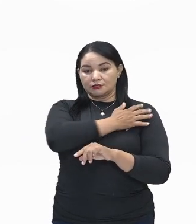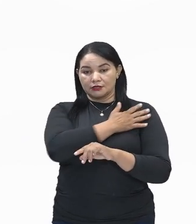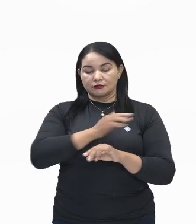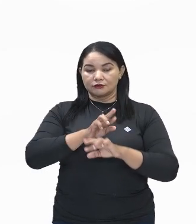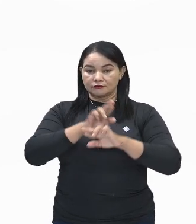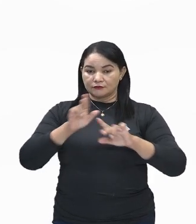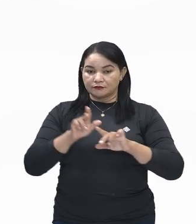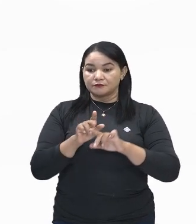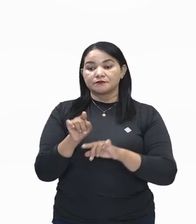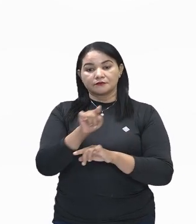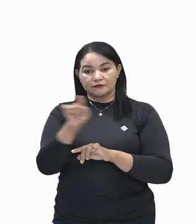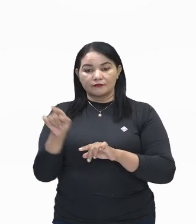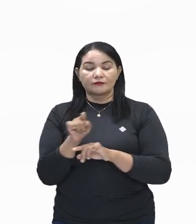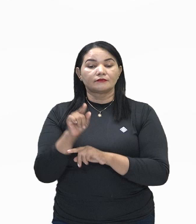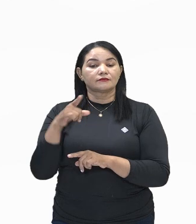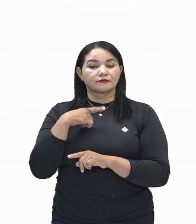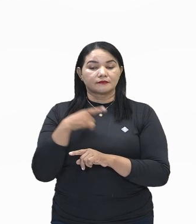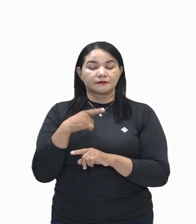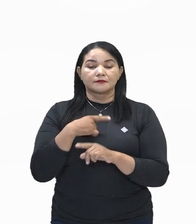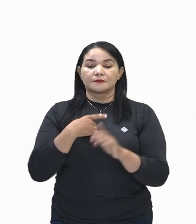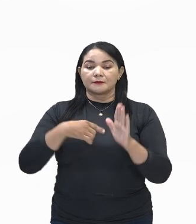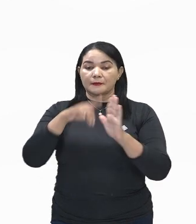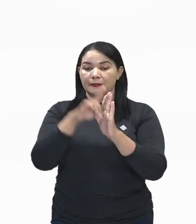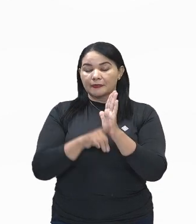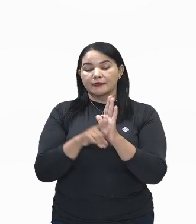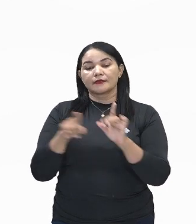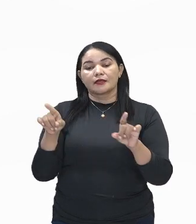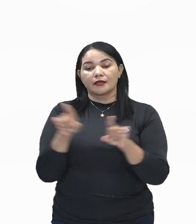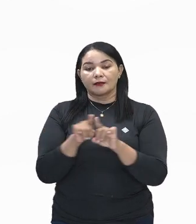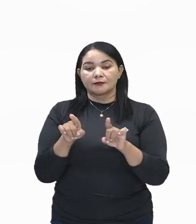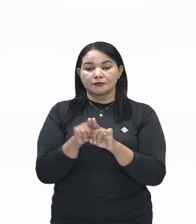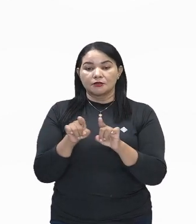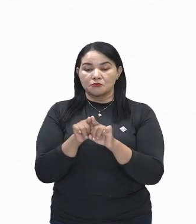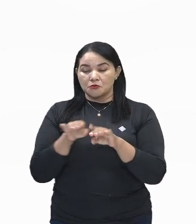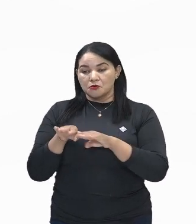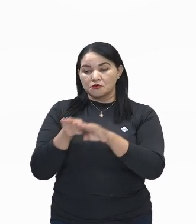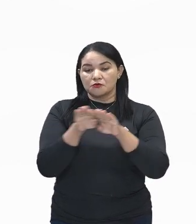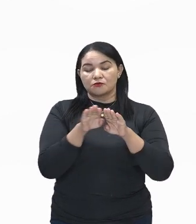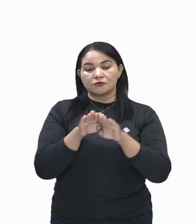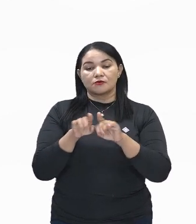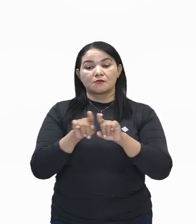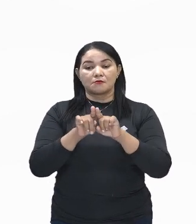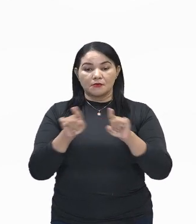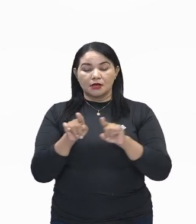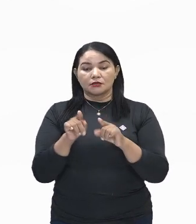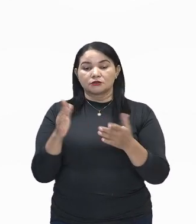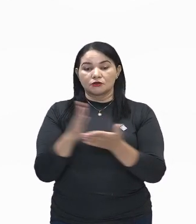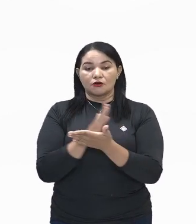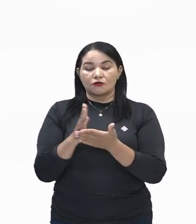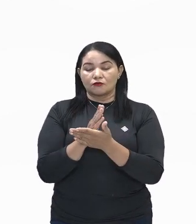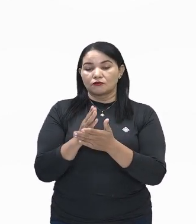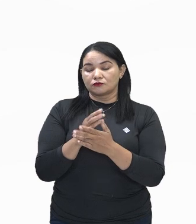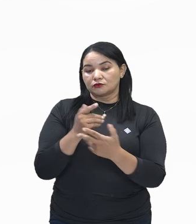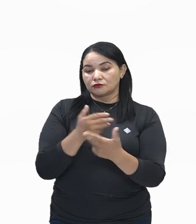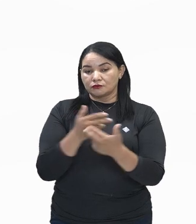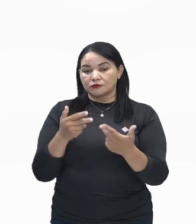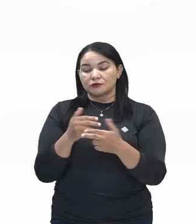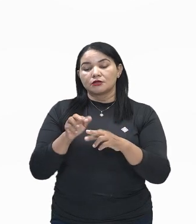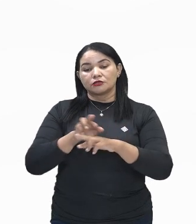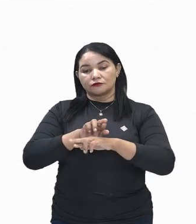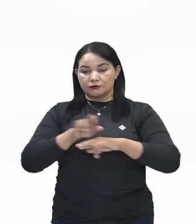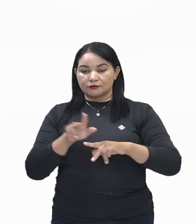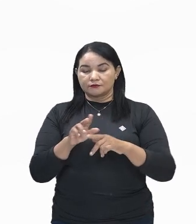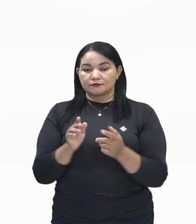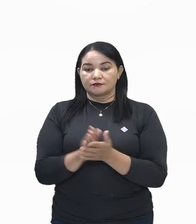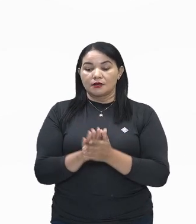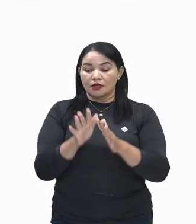também têm os direitos civis, apesar de serem militares. Né? Mas a grande maioria da população, né, nós